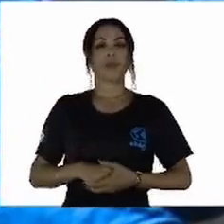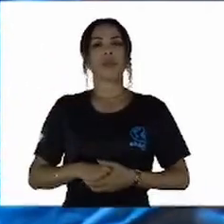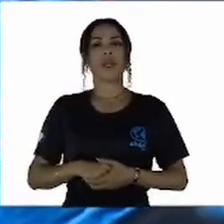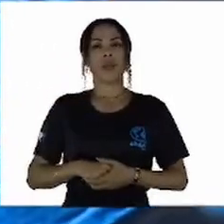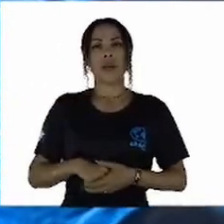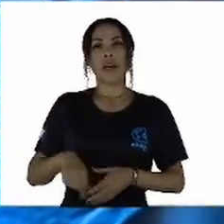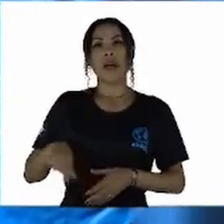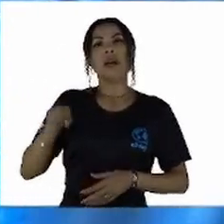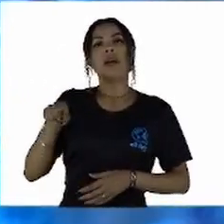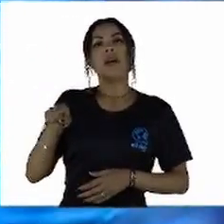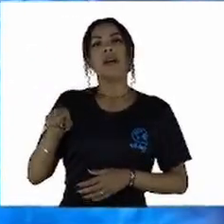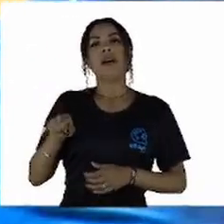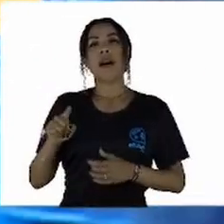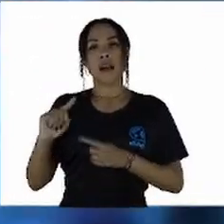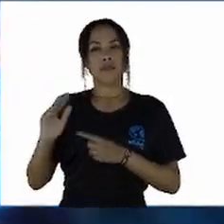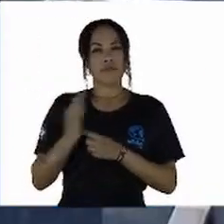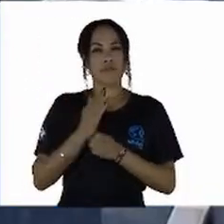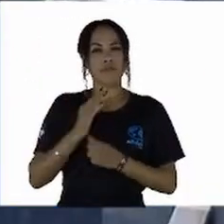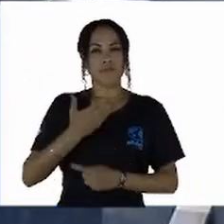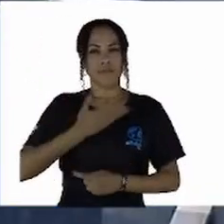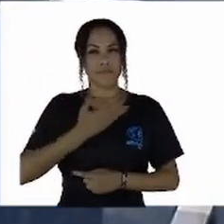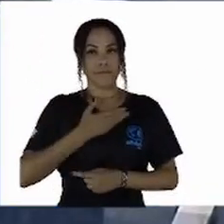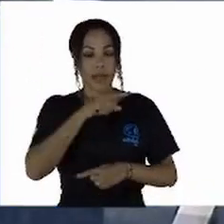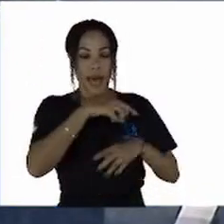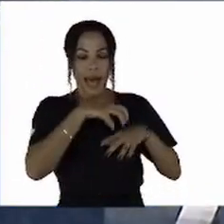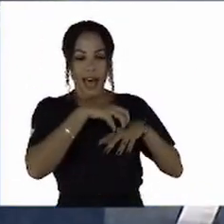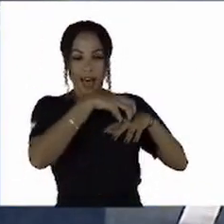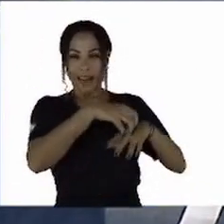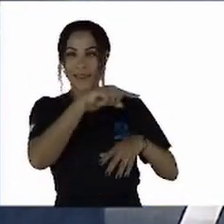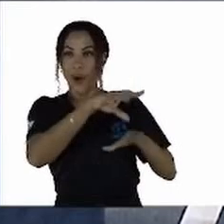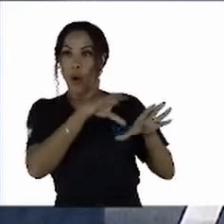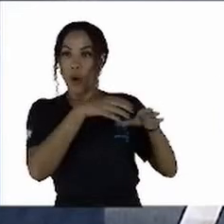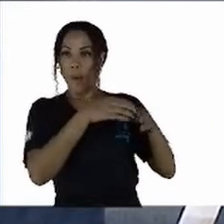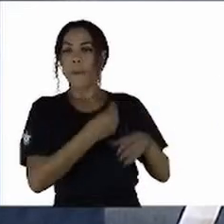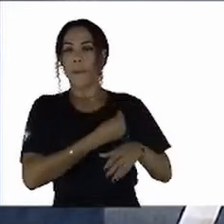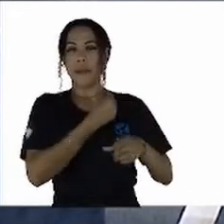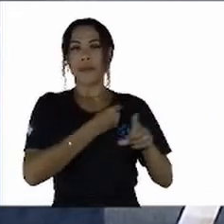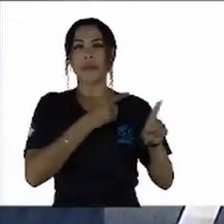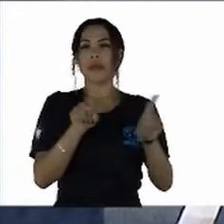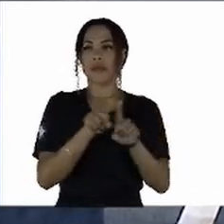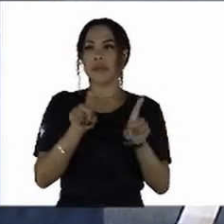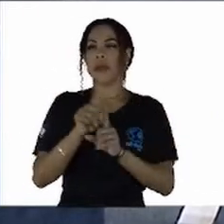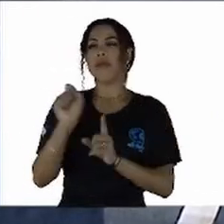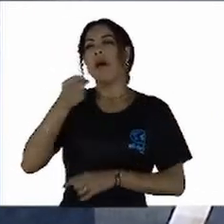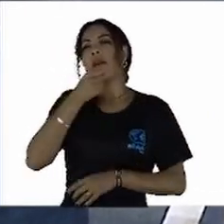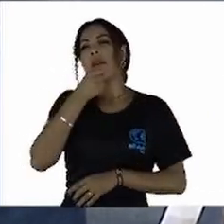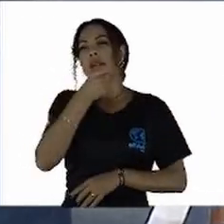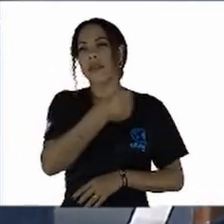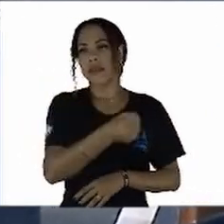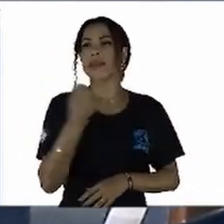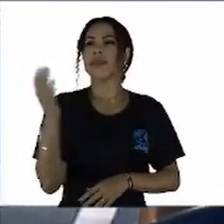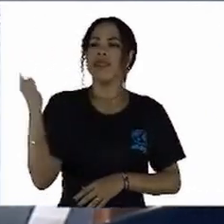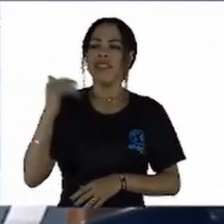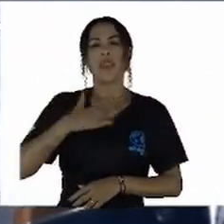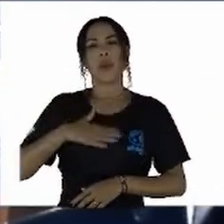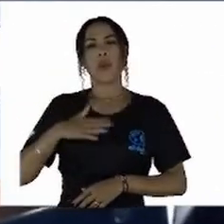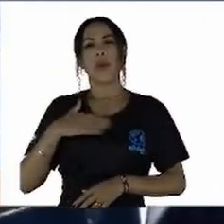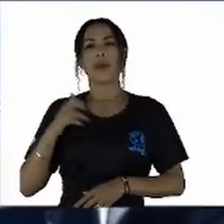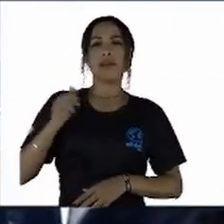E faz o seguinte, pra aquela caravaninha lá participar também, pode trazer o fone, vem